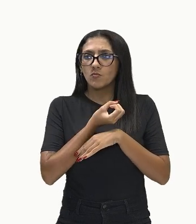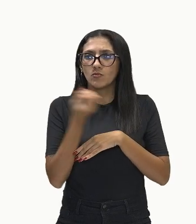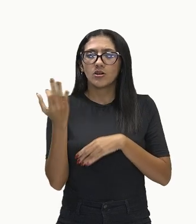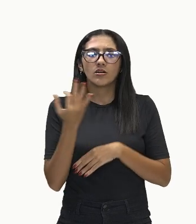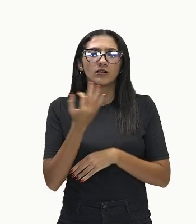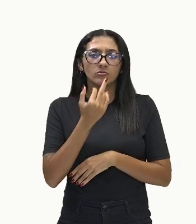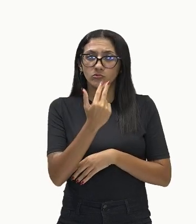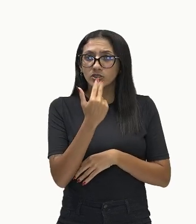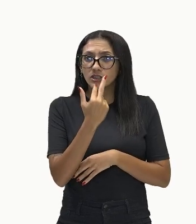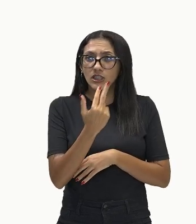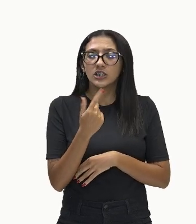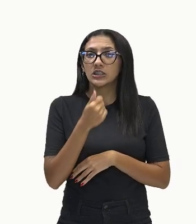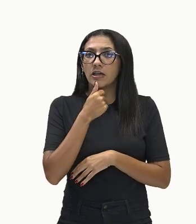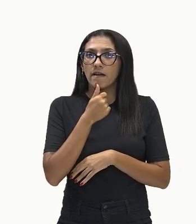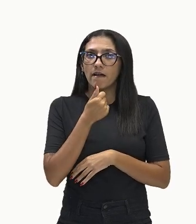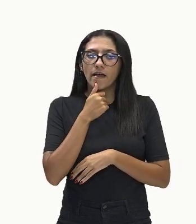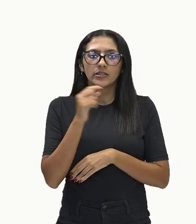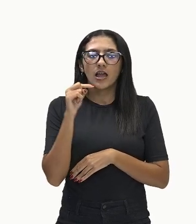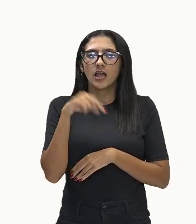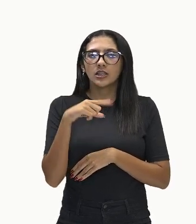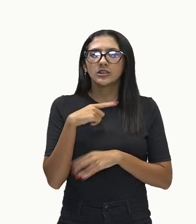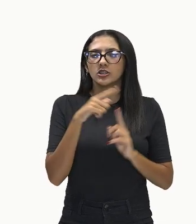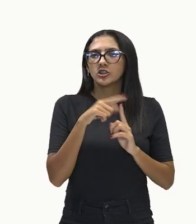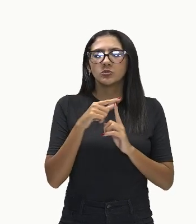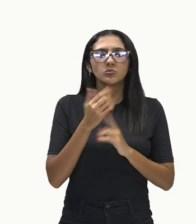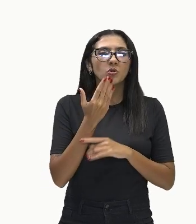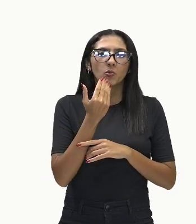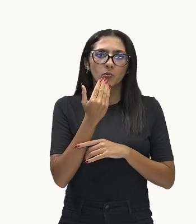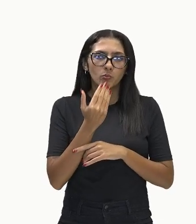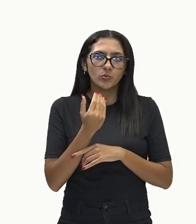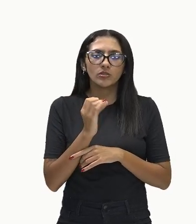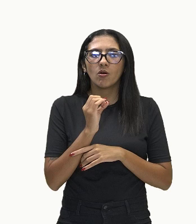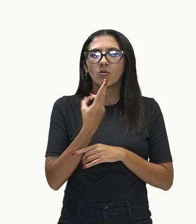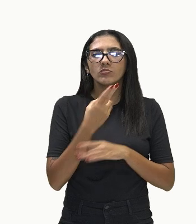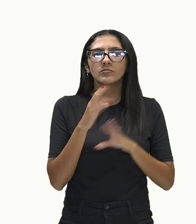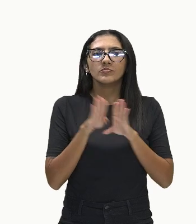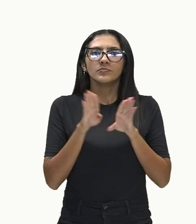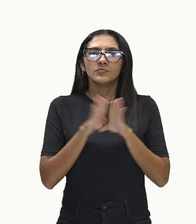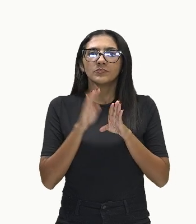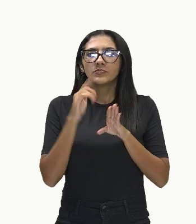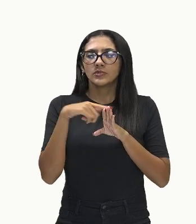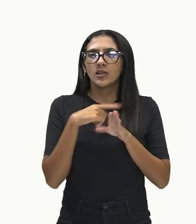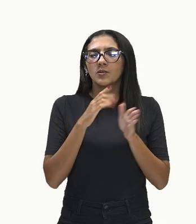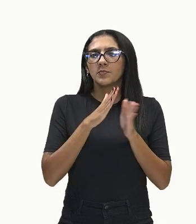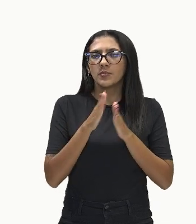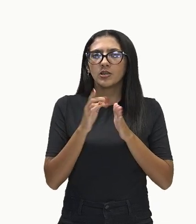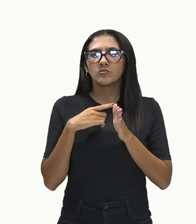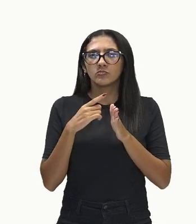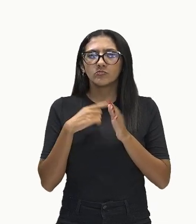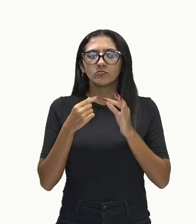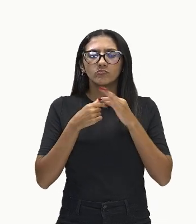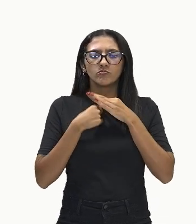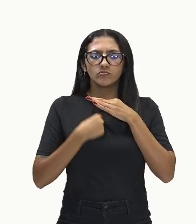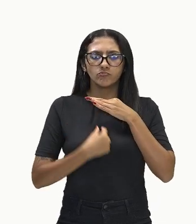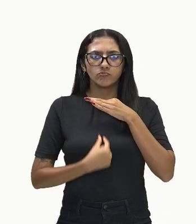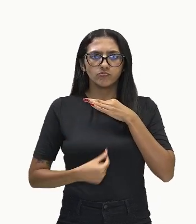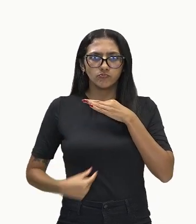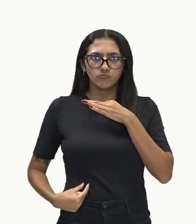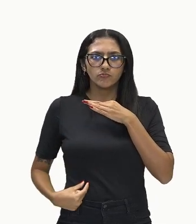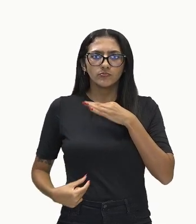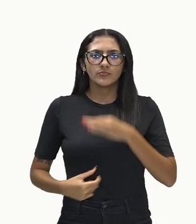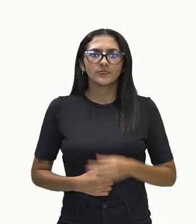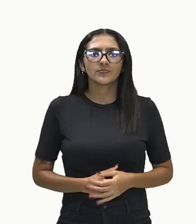nutrientes disponível naquele alimento ou naquele momento ao passar pelo